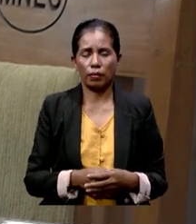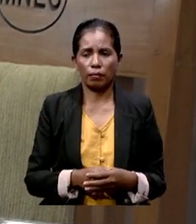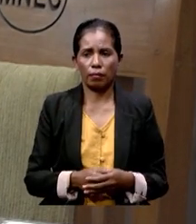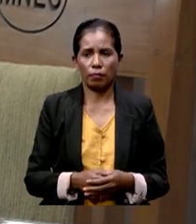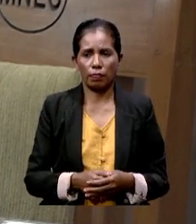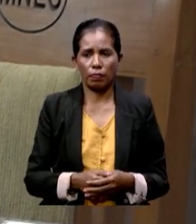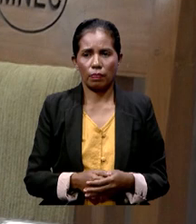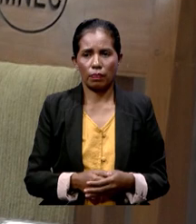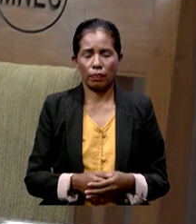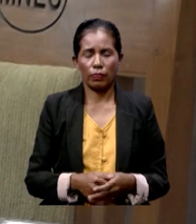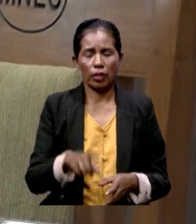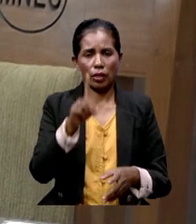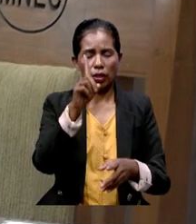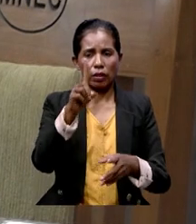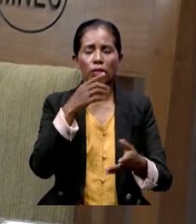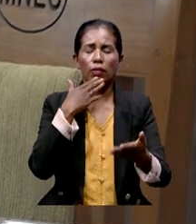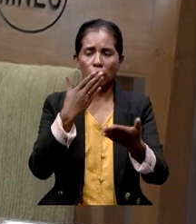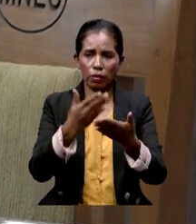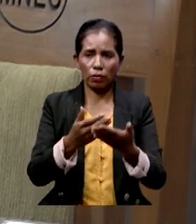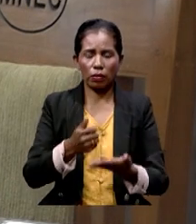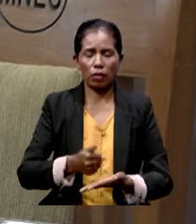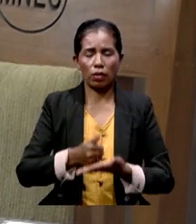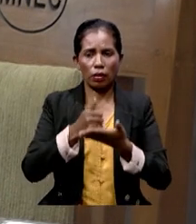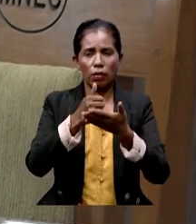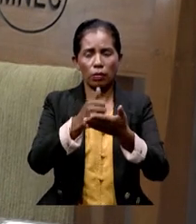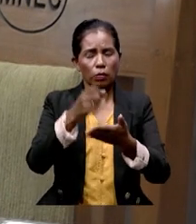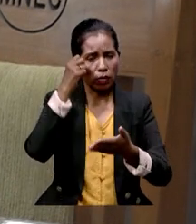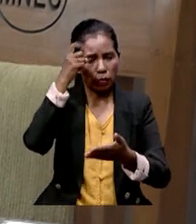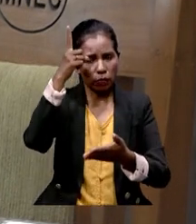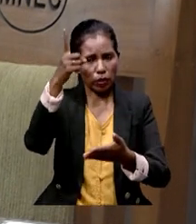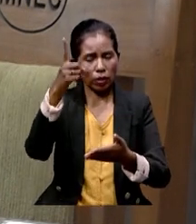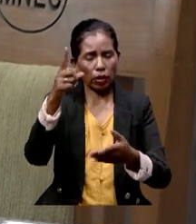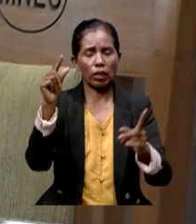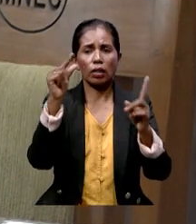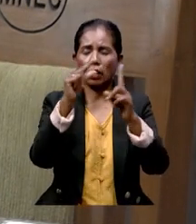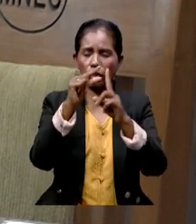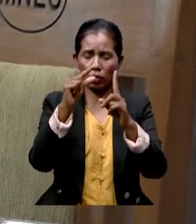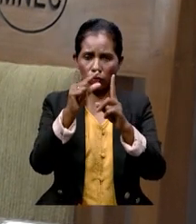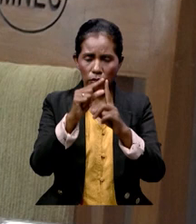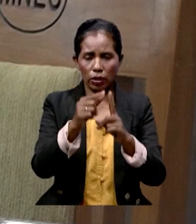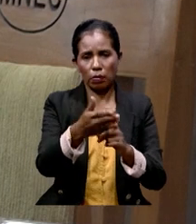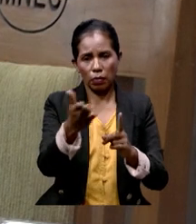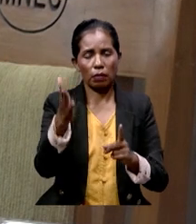um bom entendimento, uma boa compreensão da palavra que usamos.